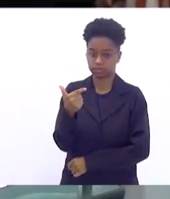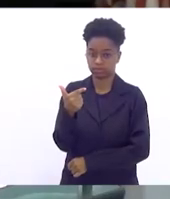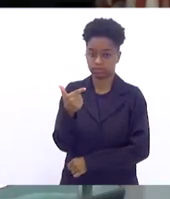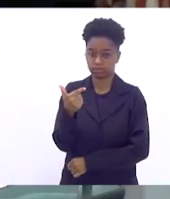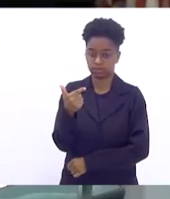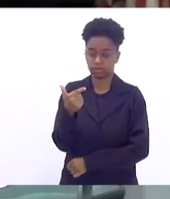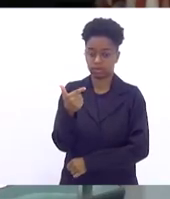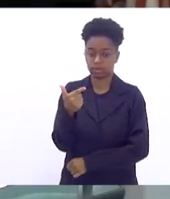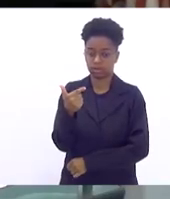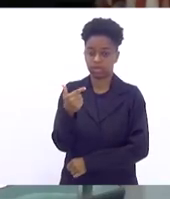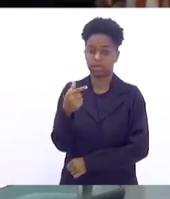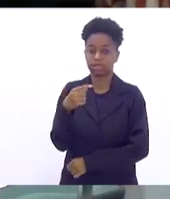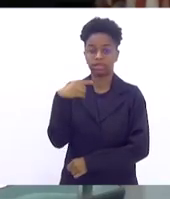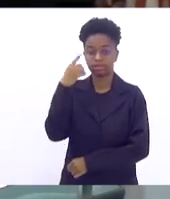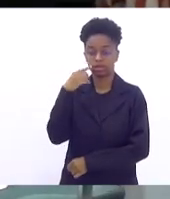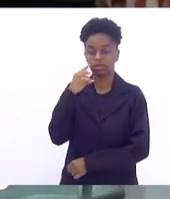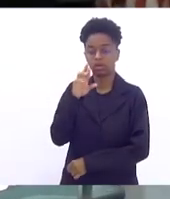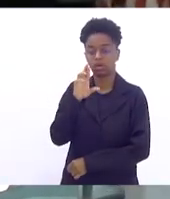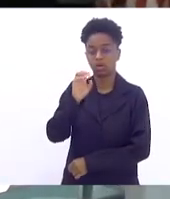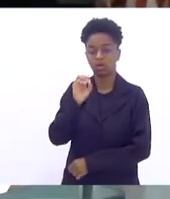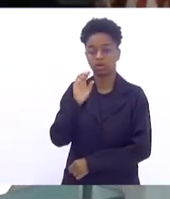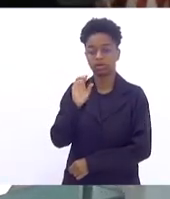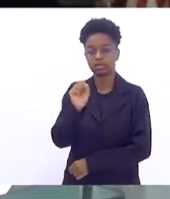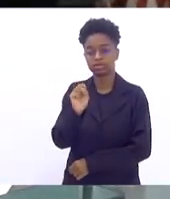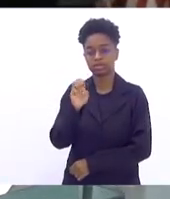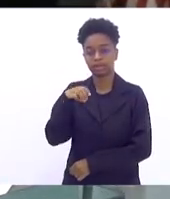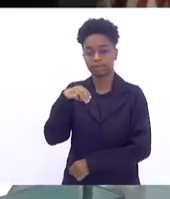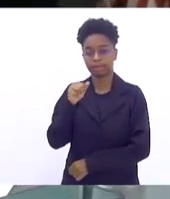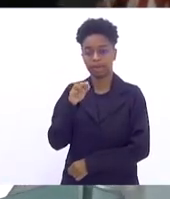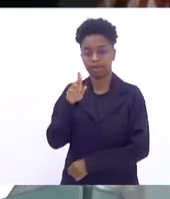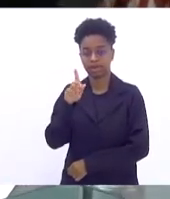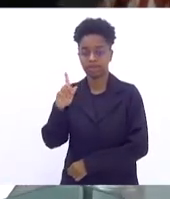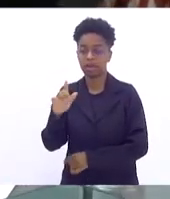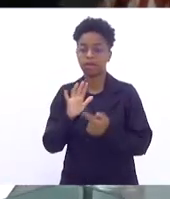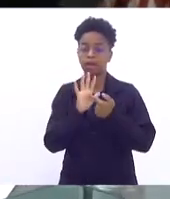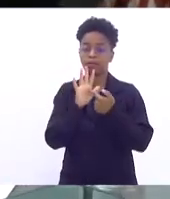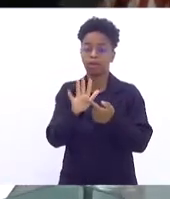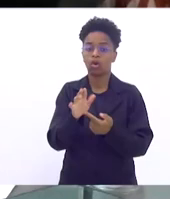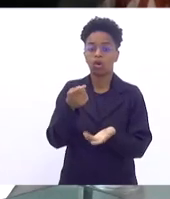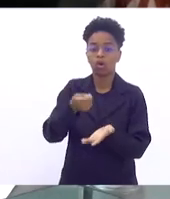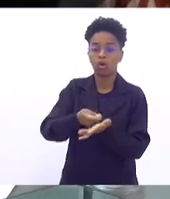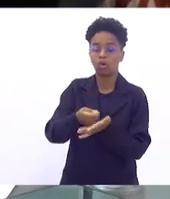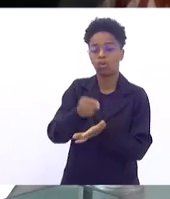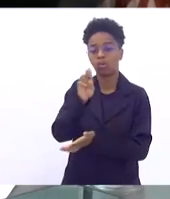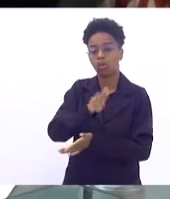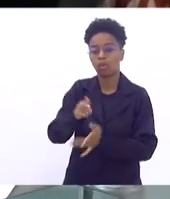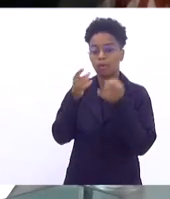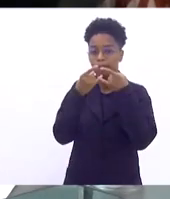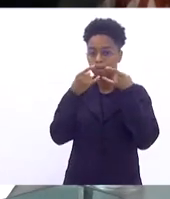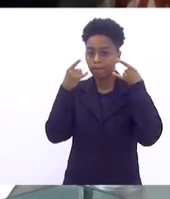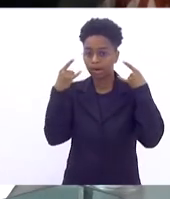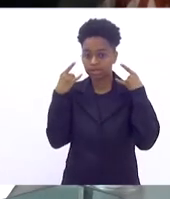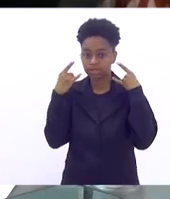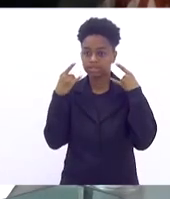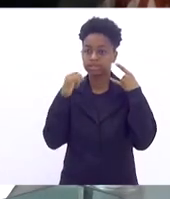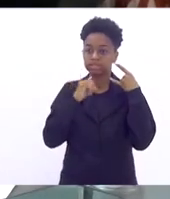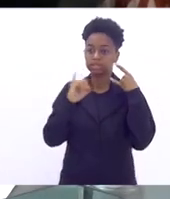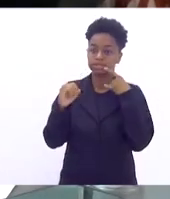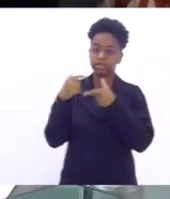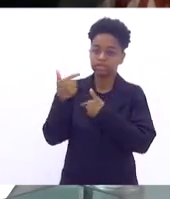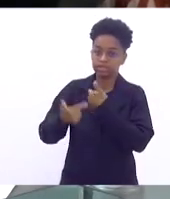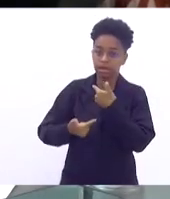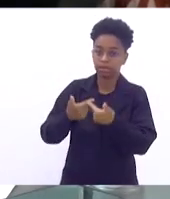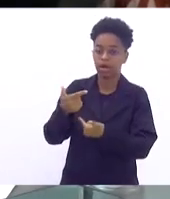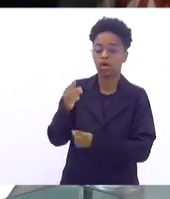deputado Reis determina obrigatoriedade da utilização de máscaras de proteção para trabalhos que